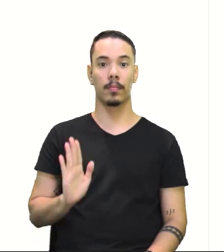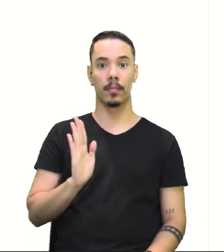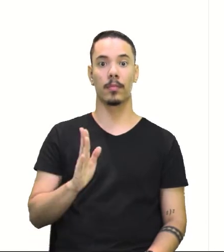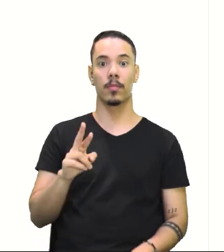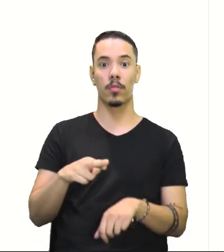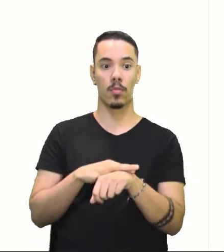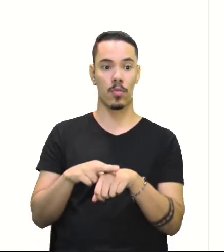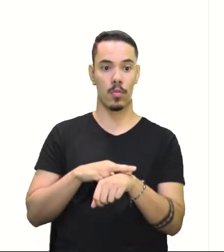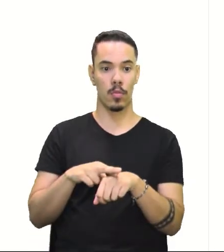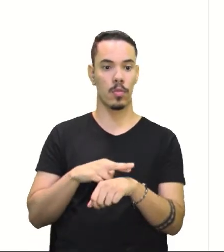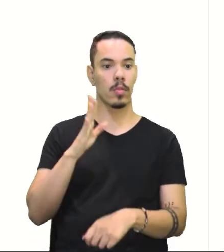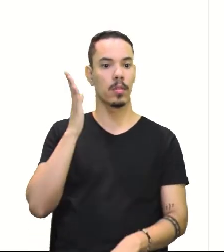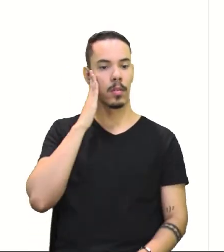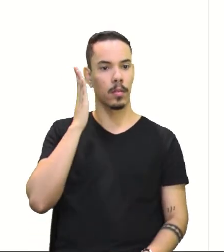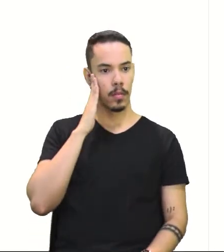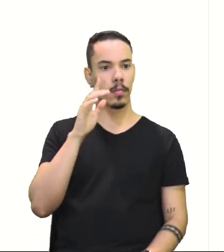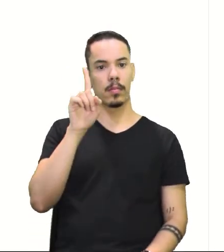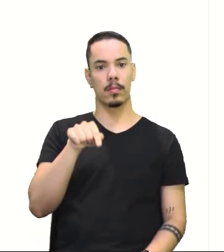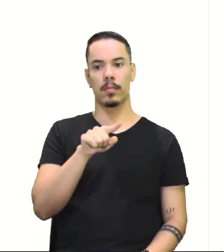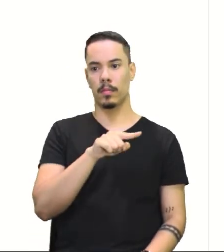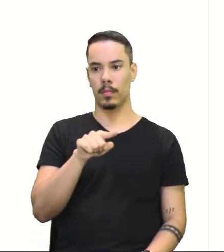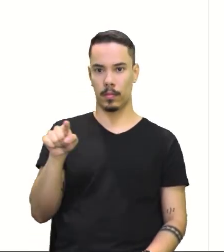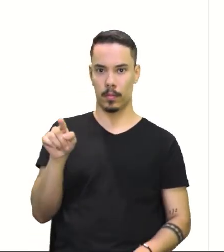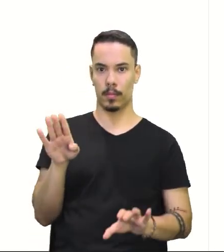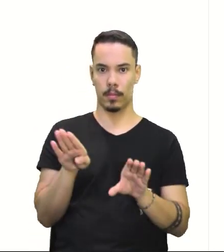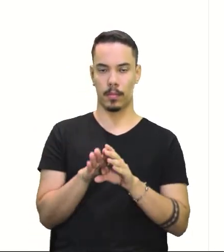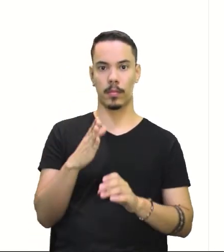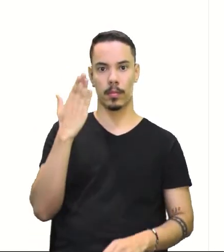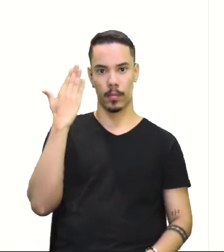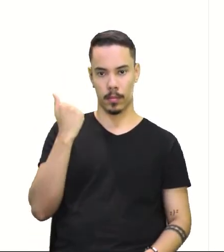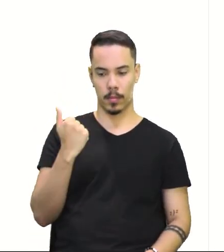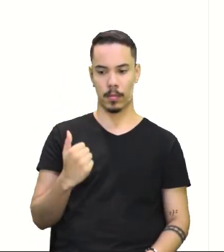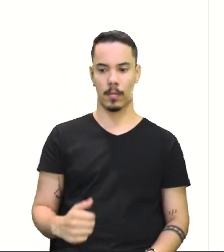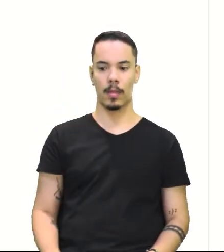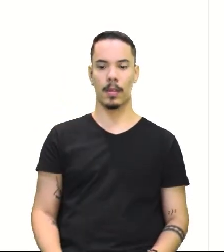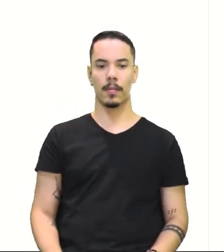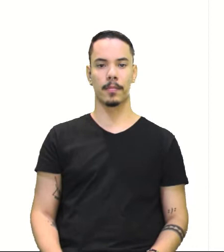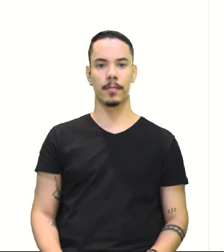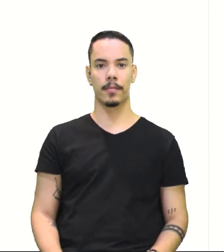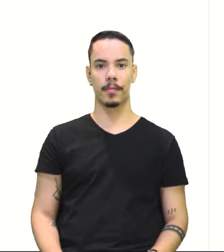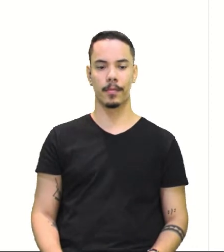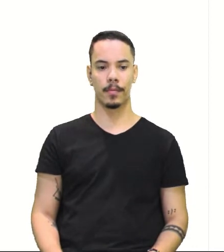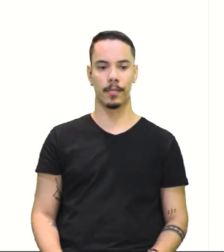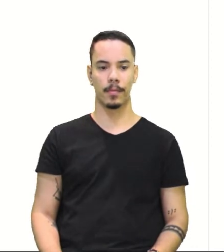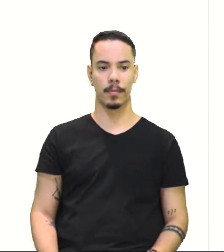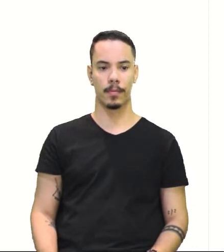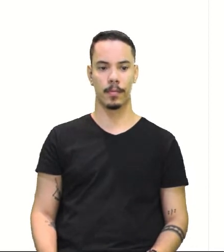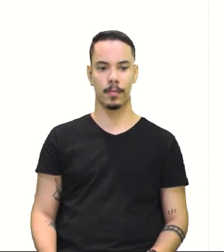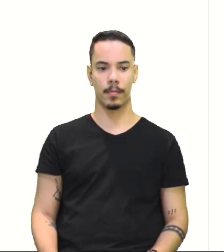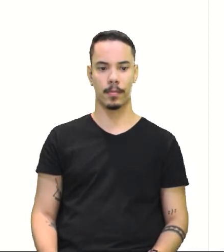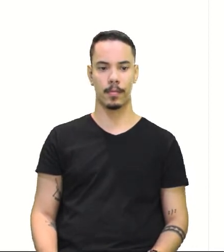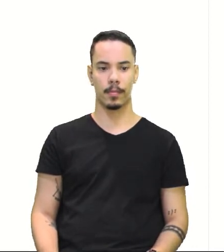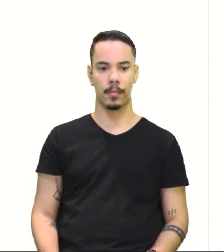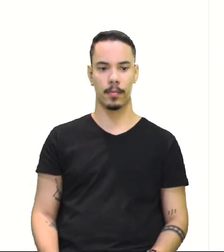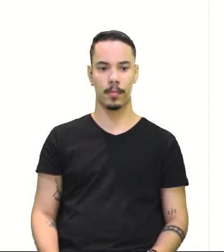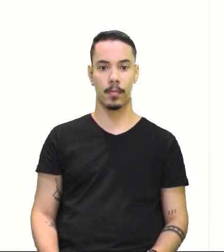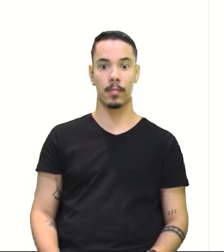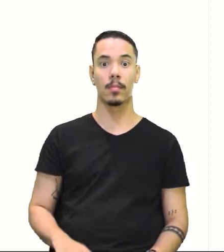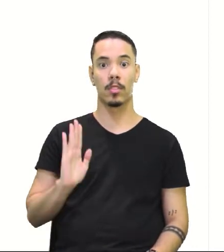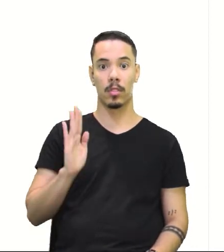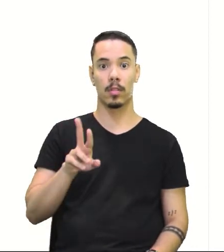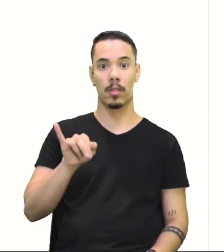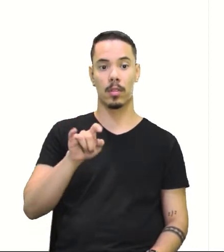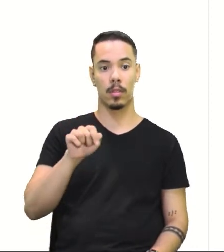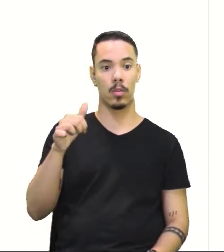Vamos lá colocar o nosso dispositivo e vamos colocar os nossos detalhes aqui. Isso, nossa raiz aqui, nossos